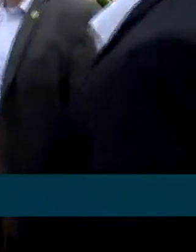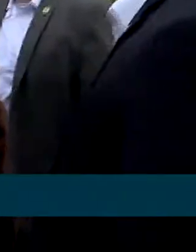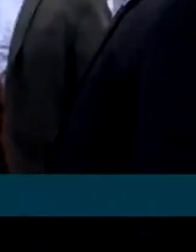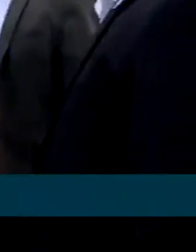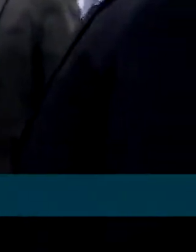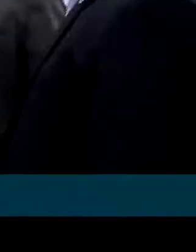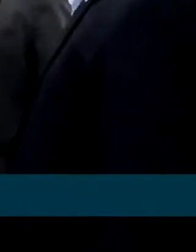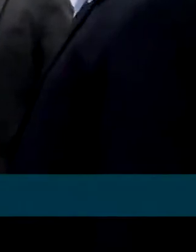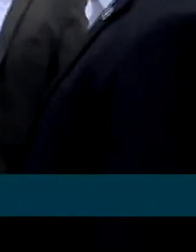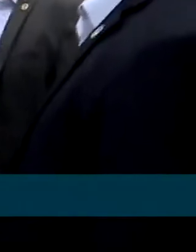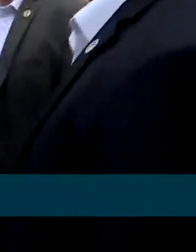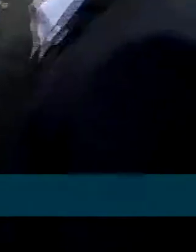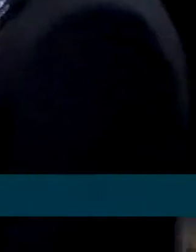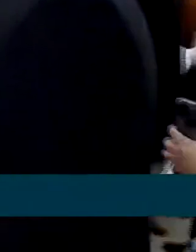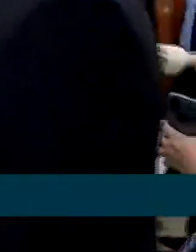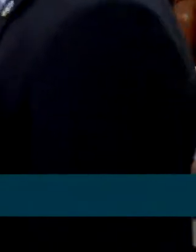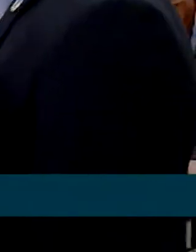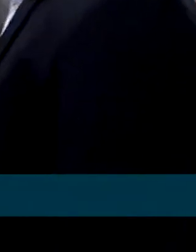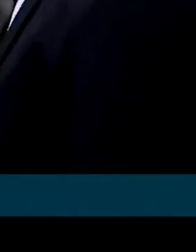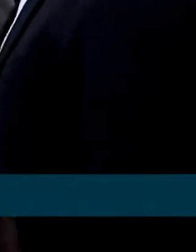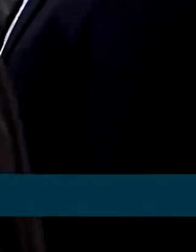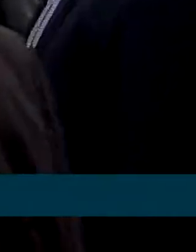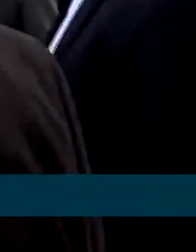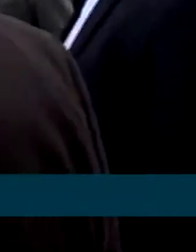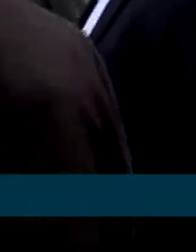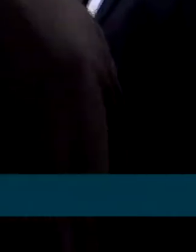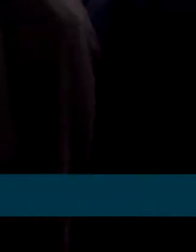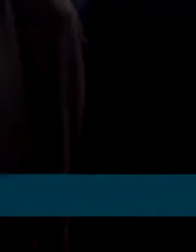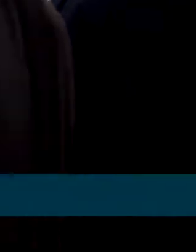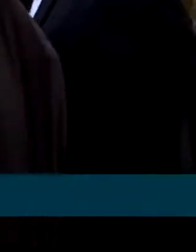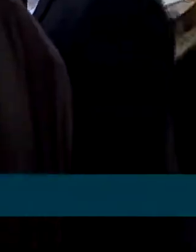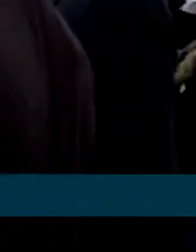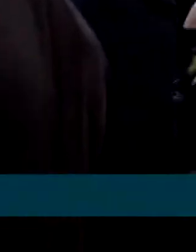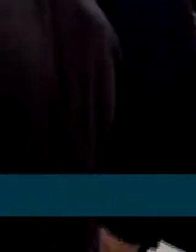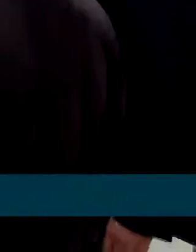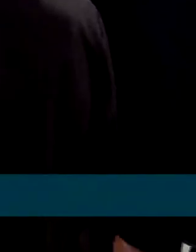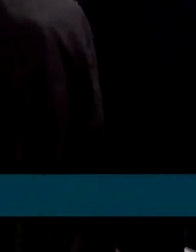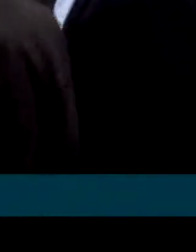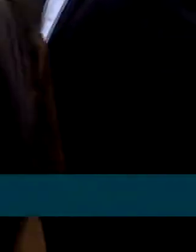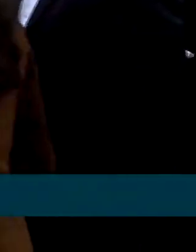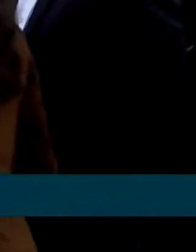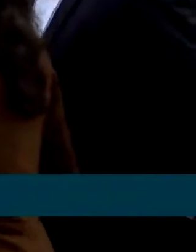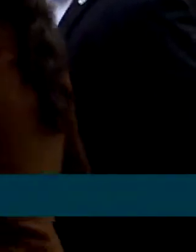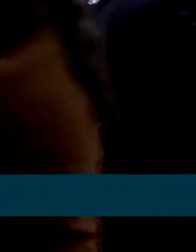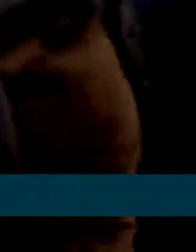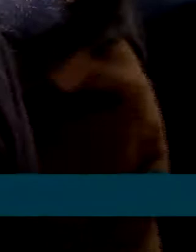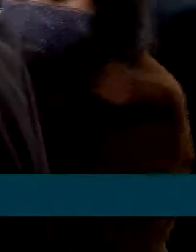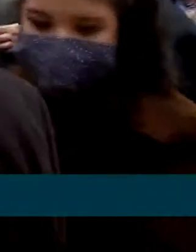Gol. Salve, André.